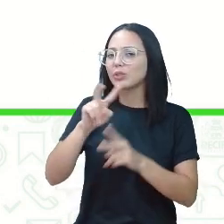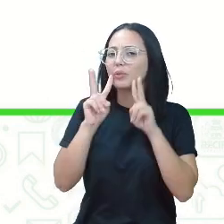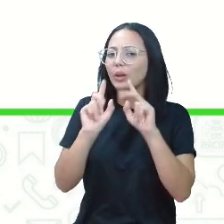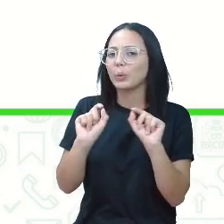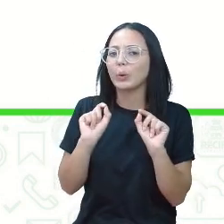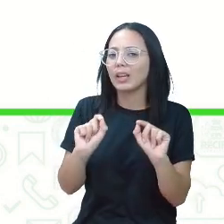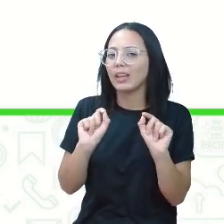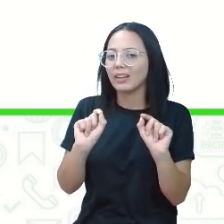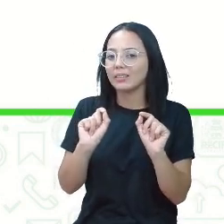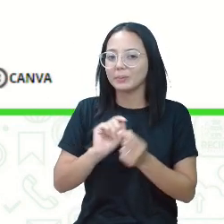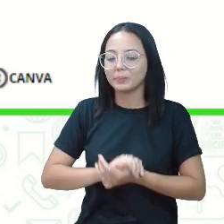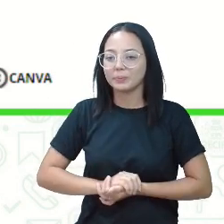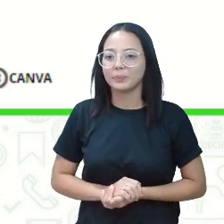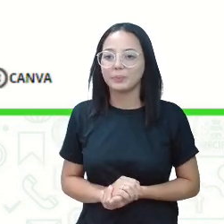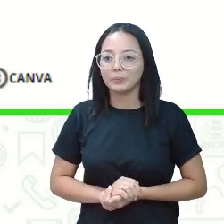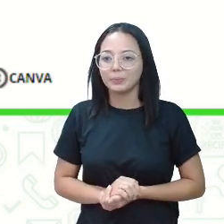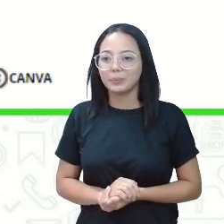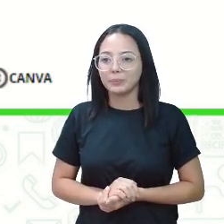bom?